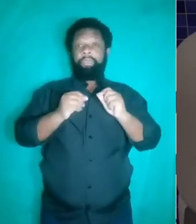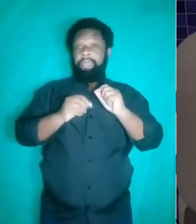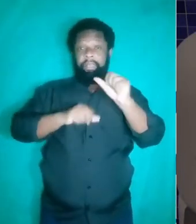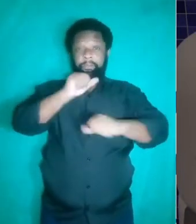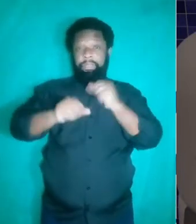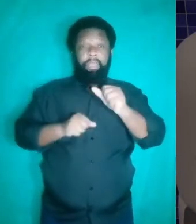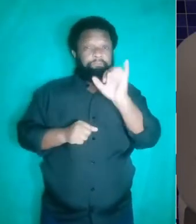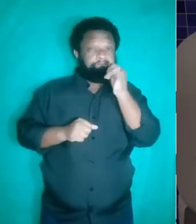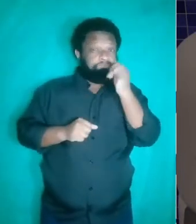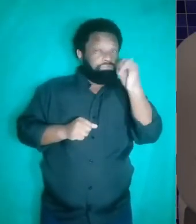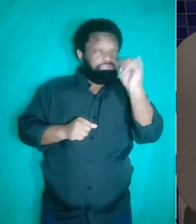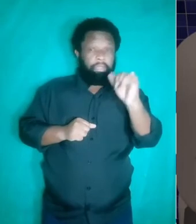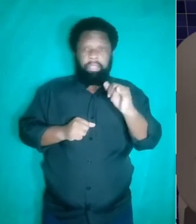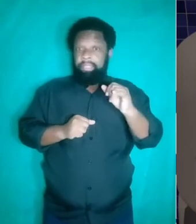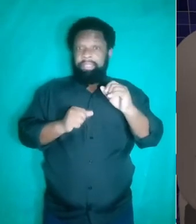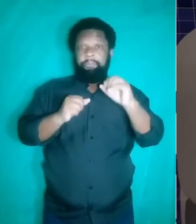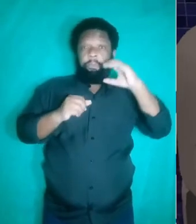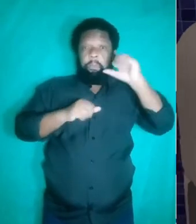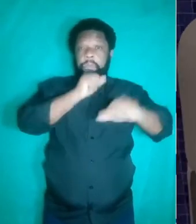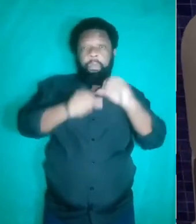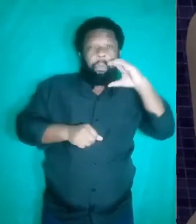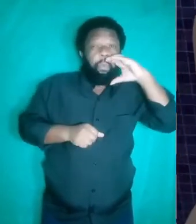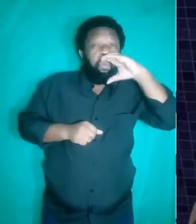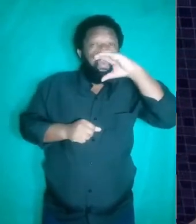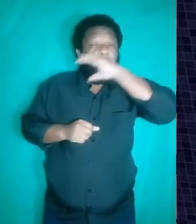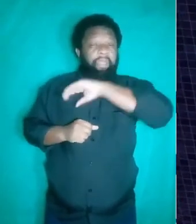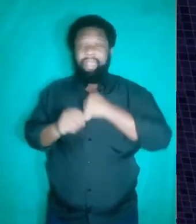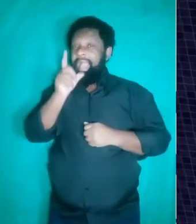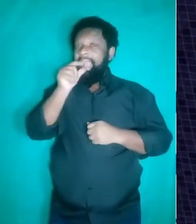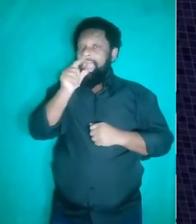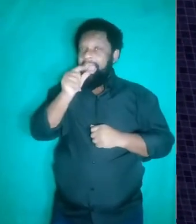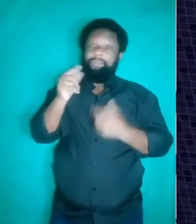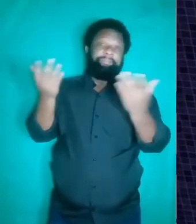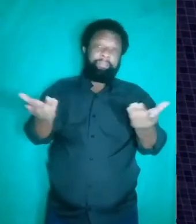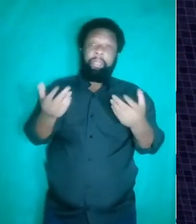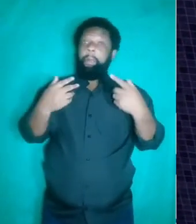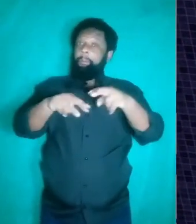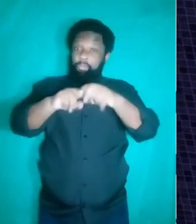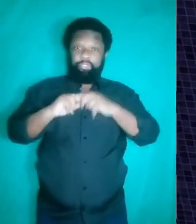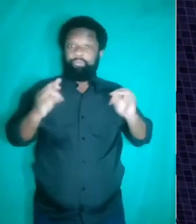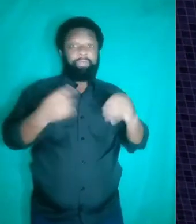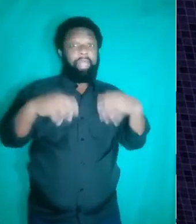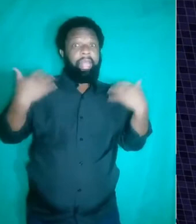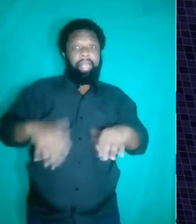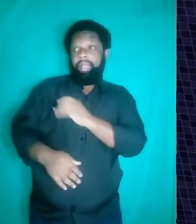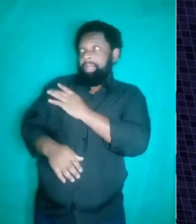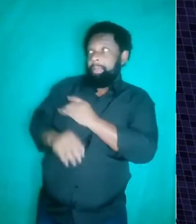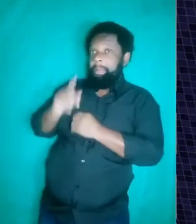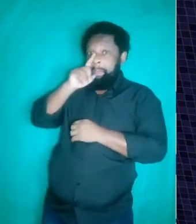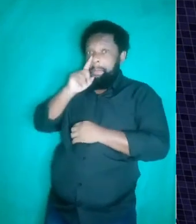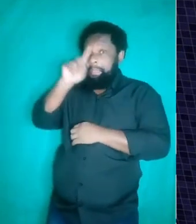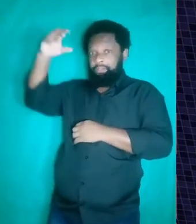ele esquenta e esquenta a água que tá com ele. Que legal! Ai, gente, por isso que todo mundo tem medo de chuveiro elétrico.